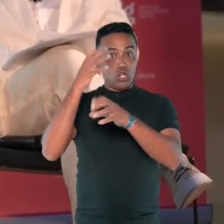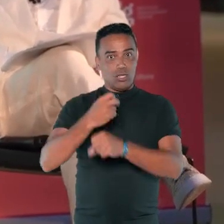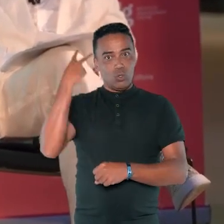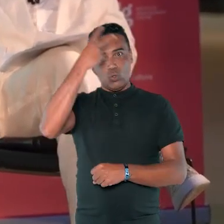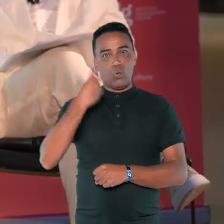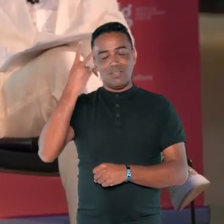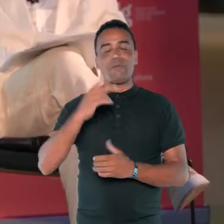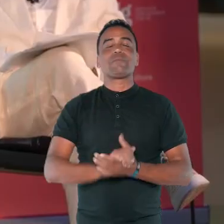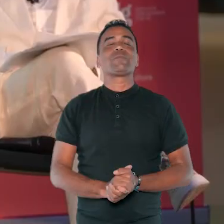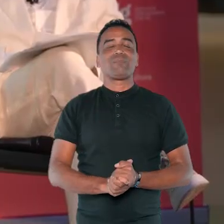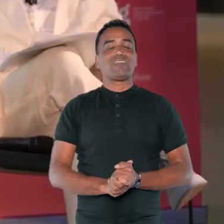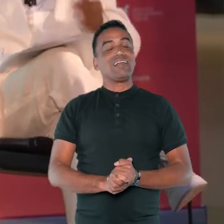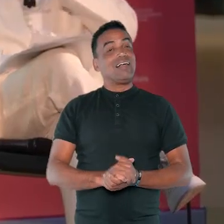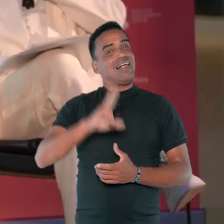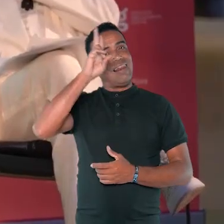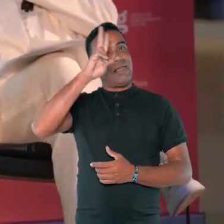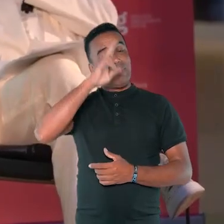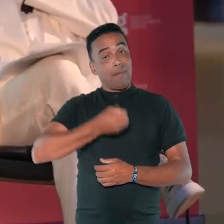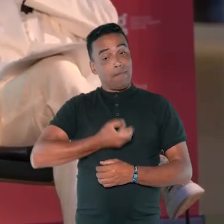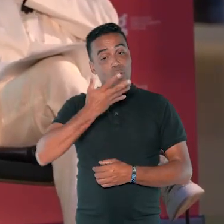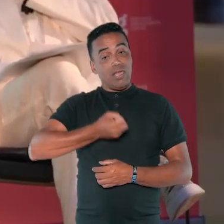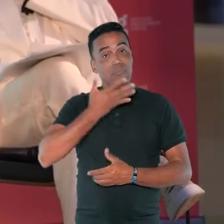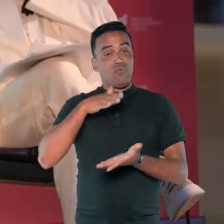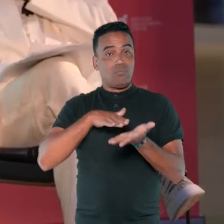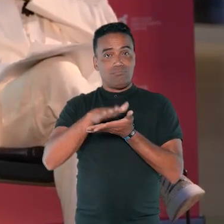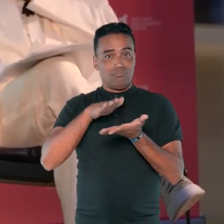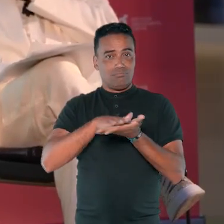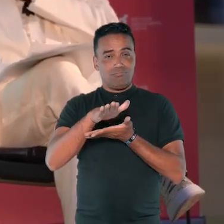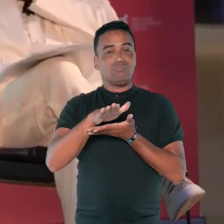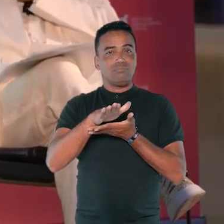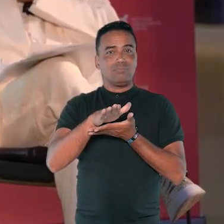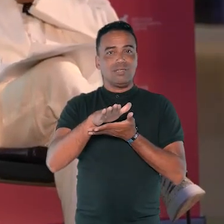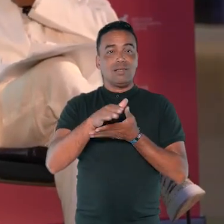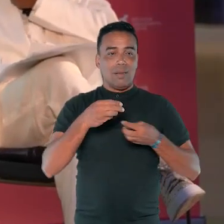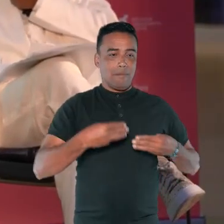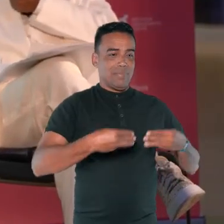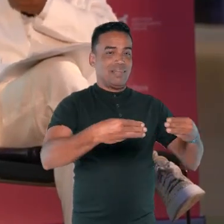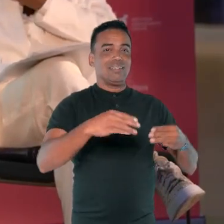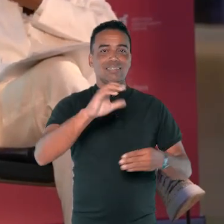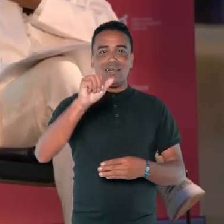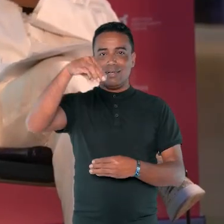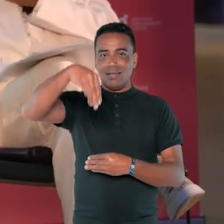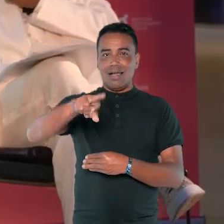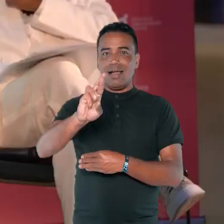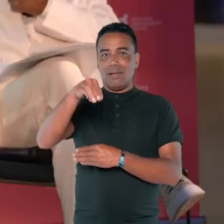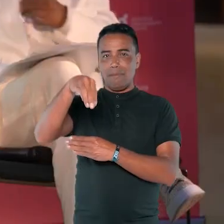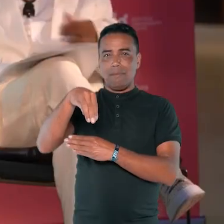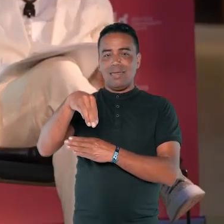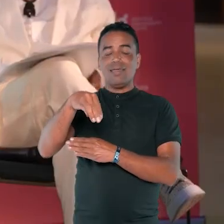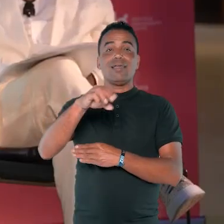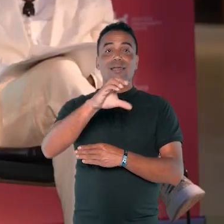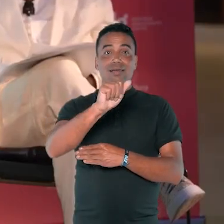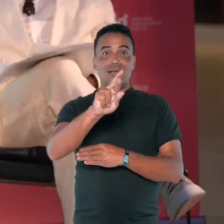lembrar que esse poema foi impresso, né? A ministra Carmen Lúcia, na chegada, falou que tem